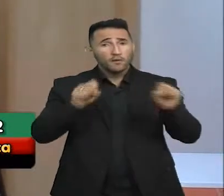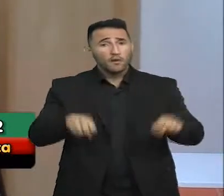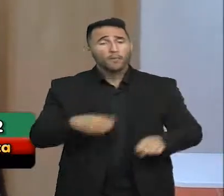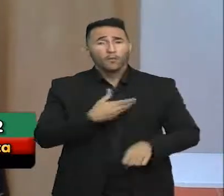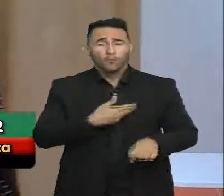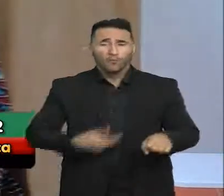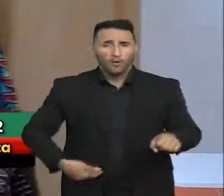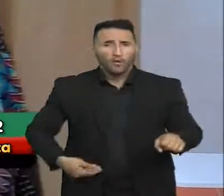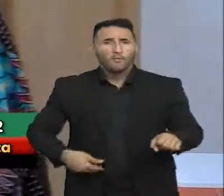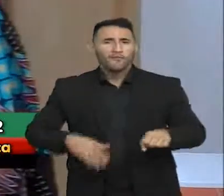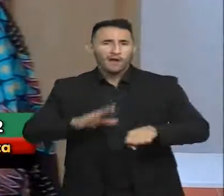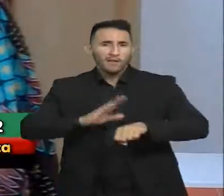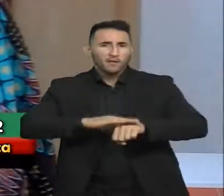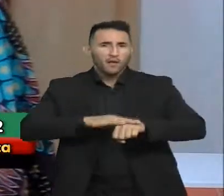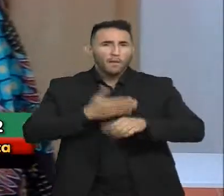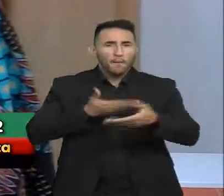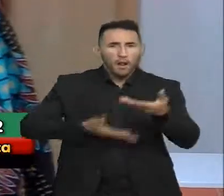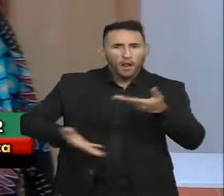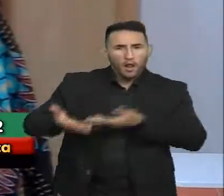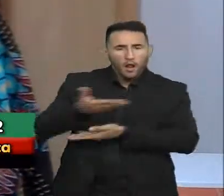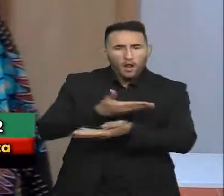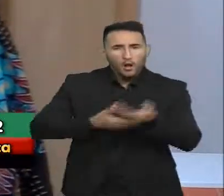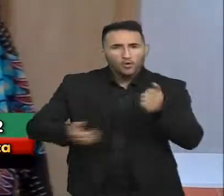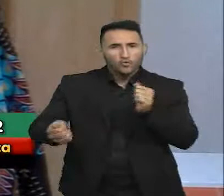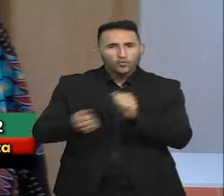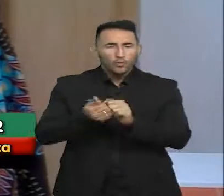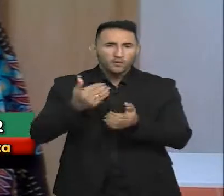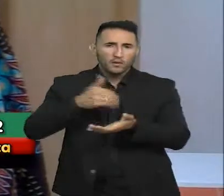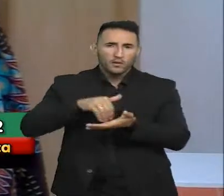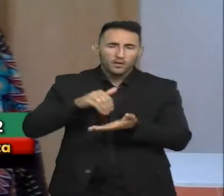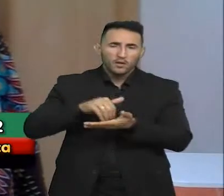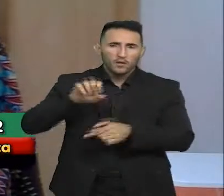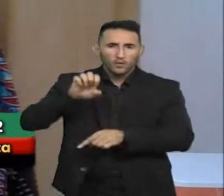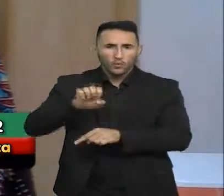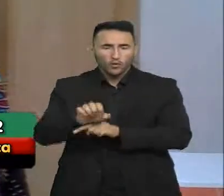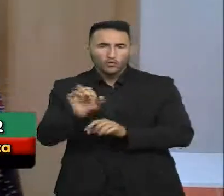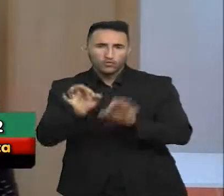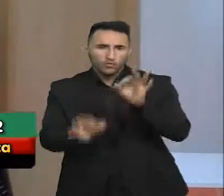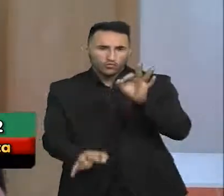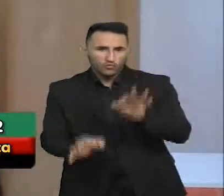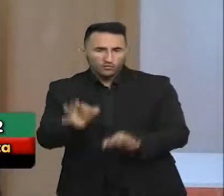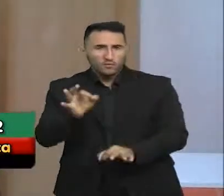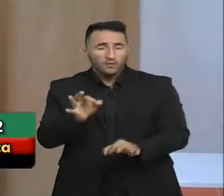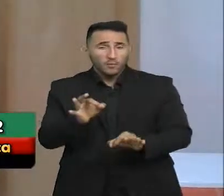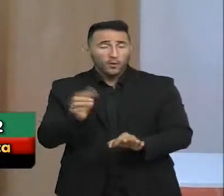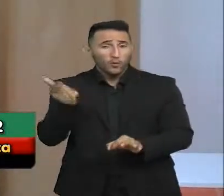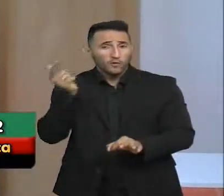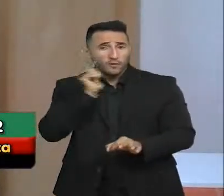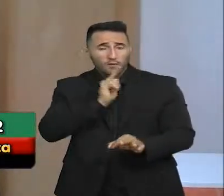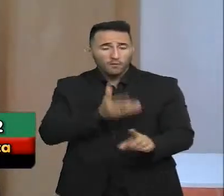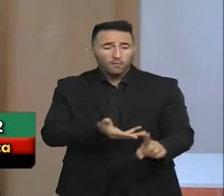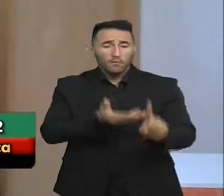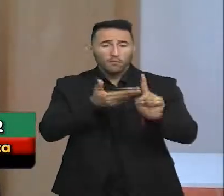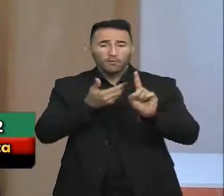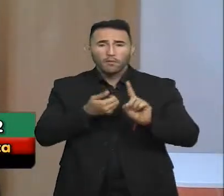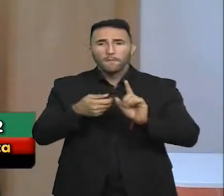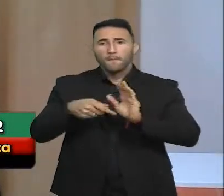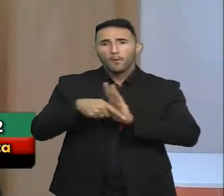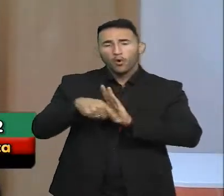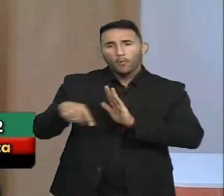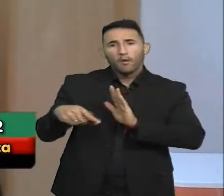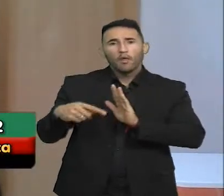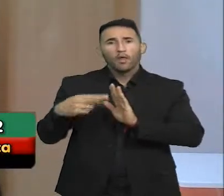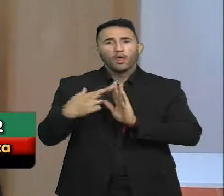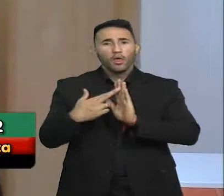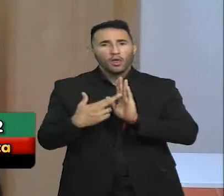interlocução, através, junto com a Secretaria Estadual de Justiça, para acolher o quê? Os protocolos de